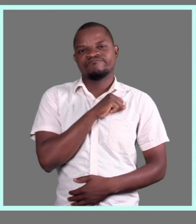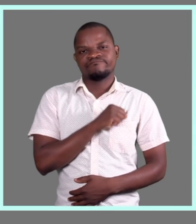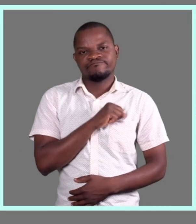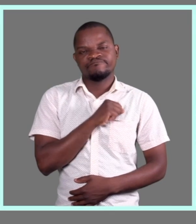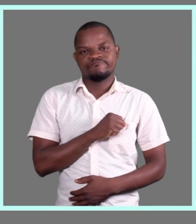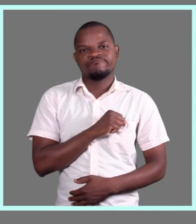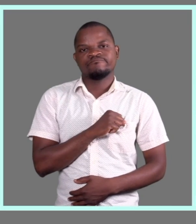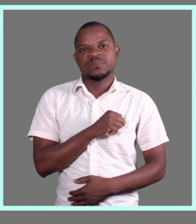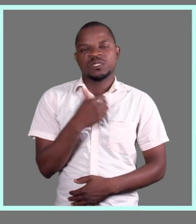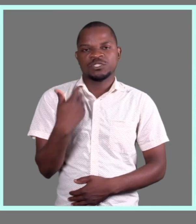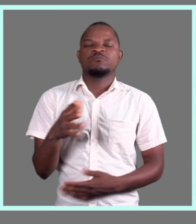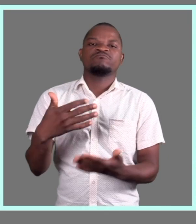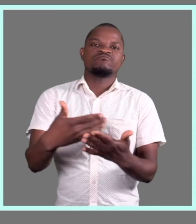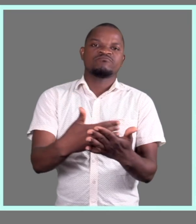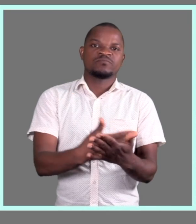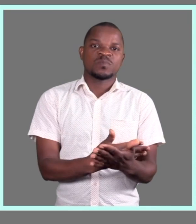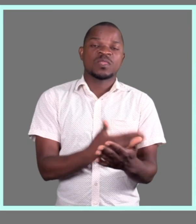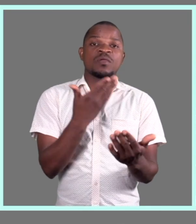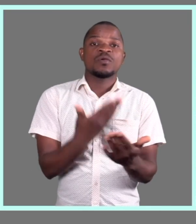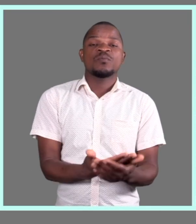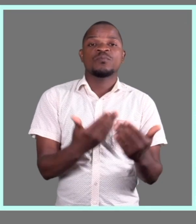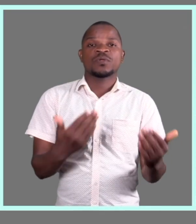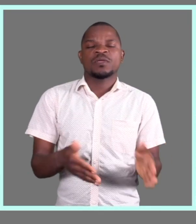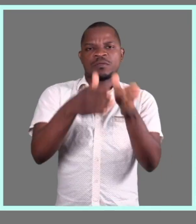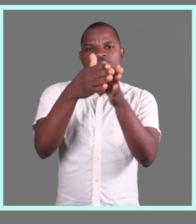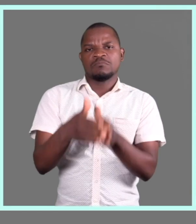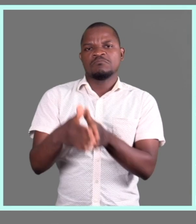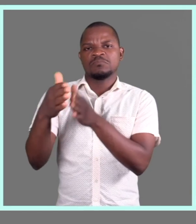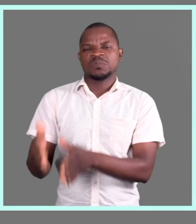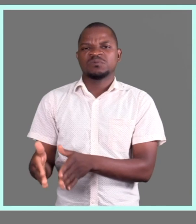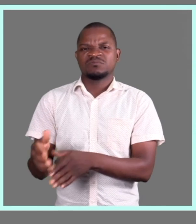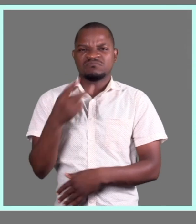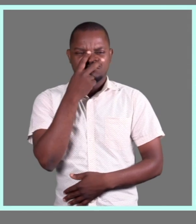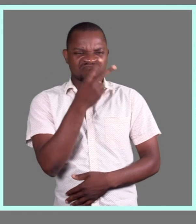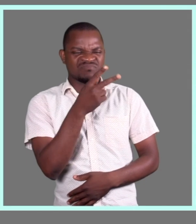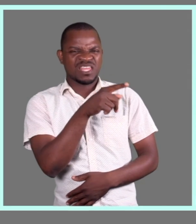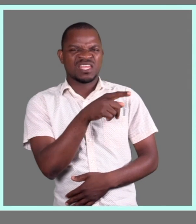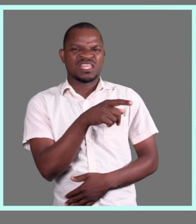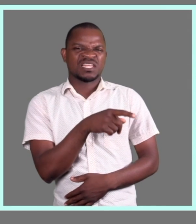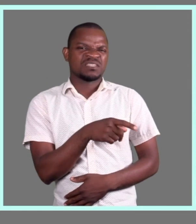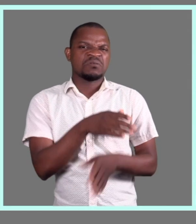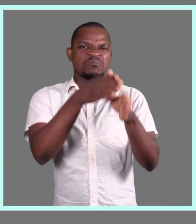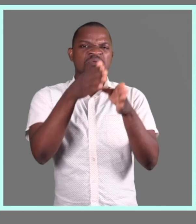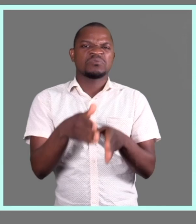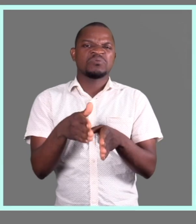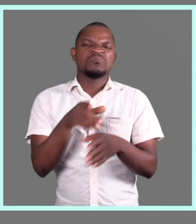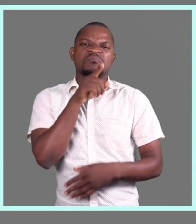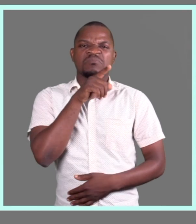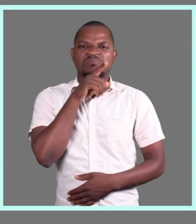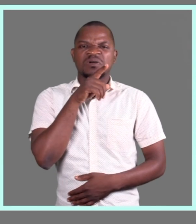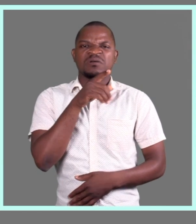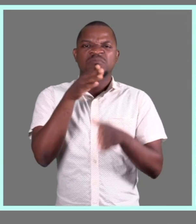né? Porque as pessoas têm aquele desprezo por saber que seu pai é deficiente, sua mãe